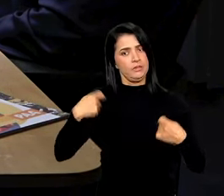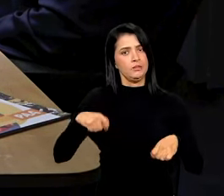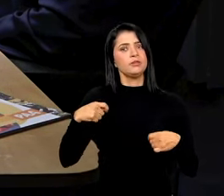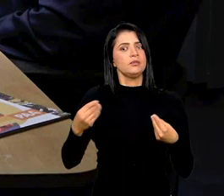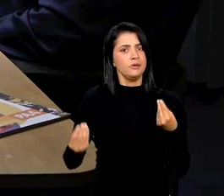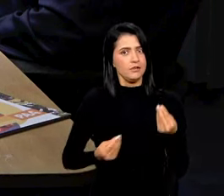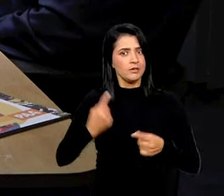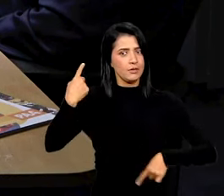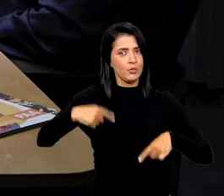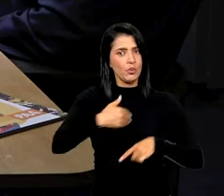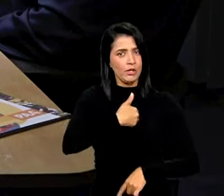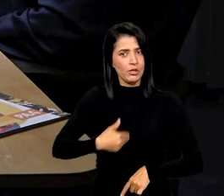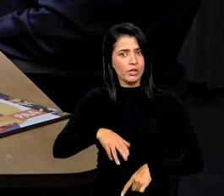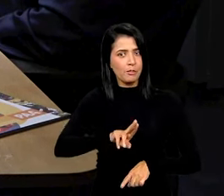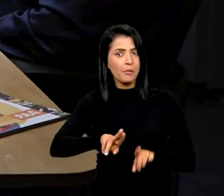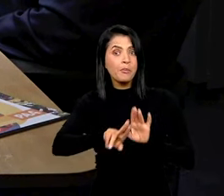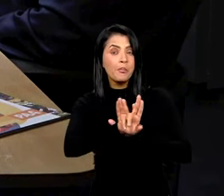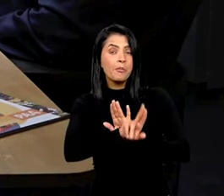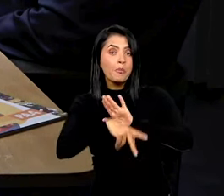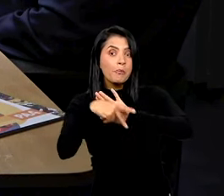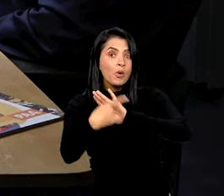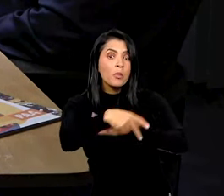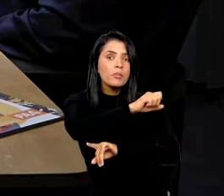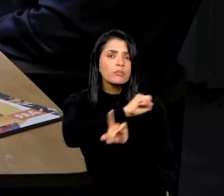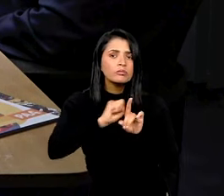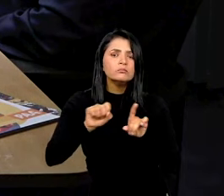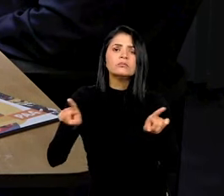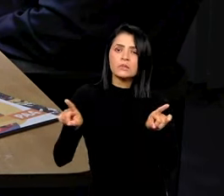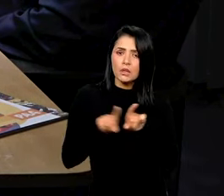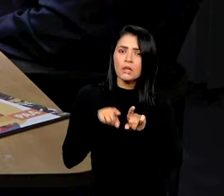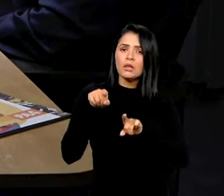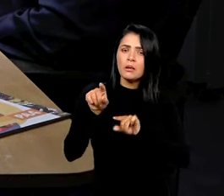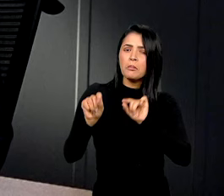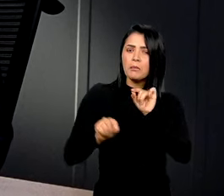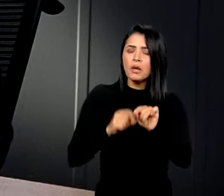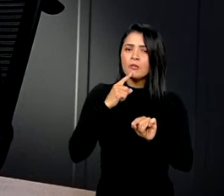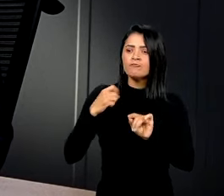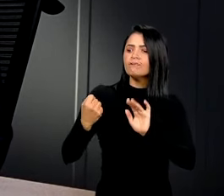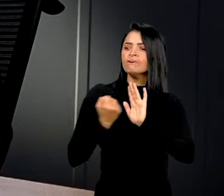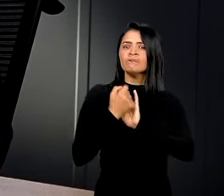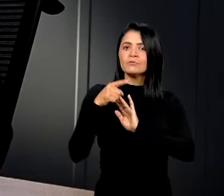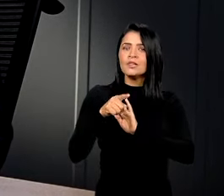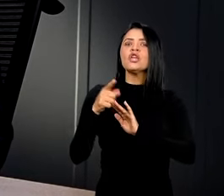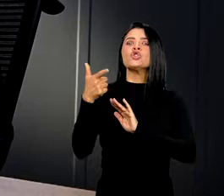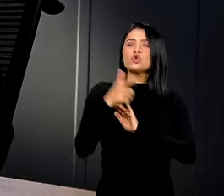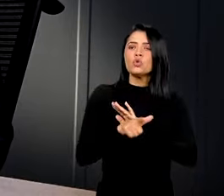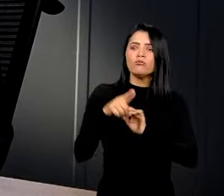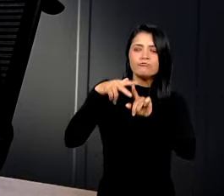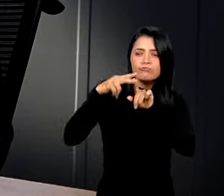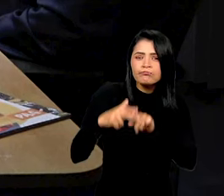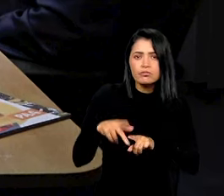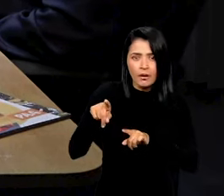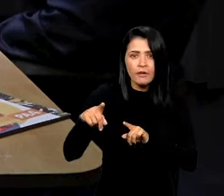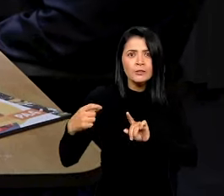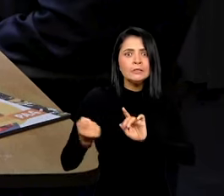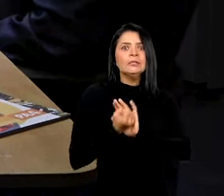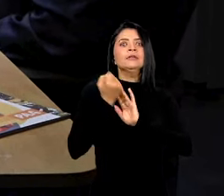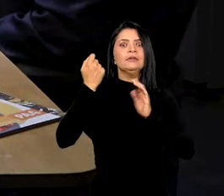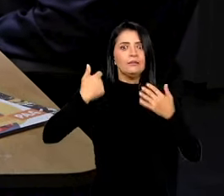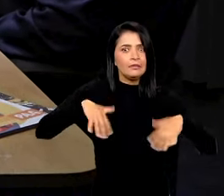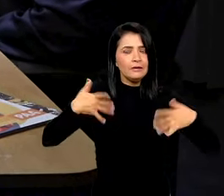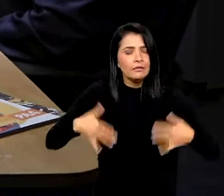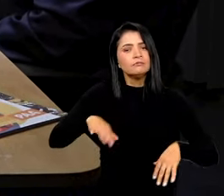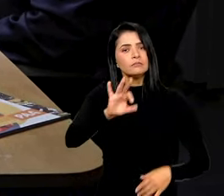que mais precisam das políticas sociais. Ele também está sendo impactado por essa reconstrução?